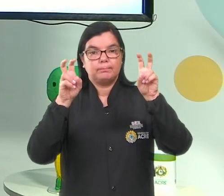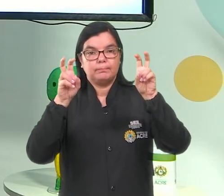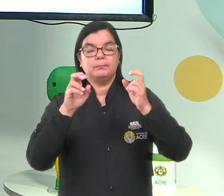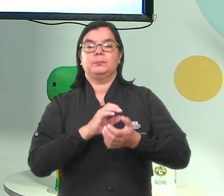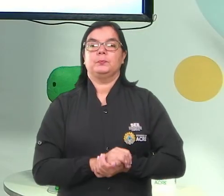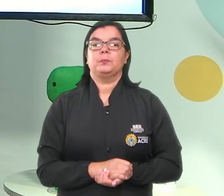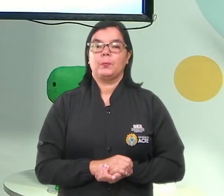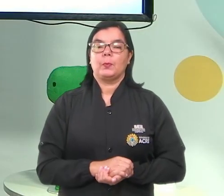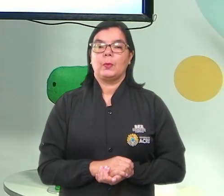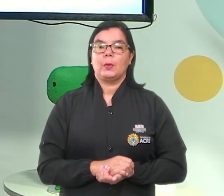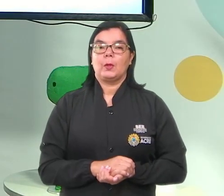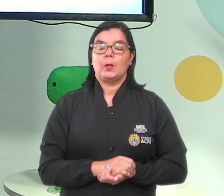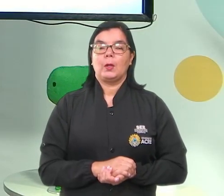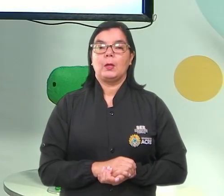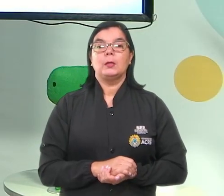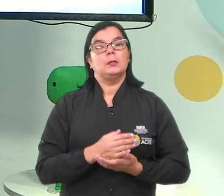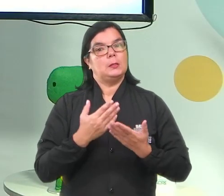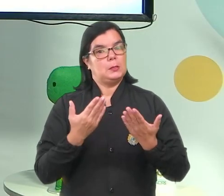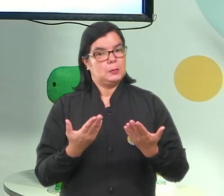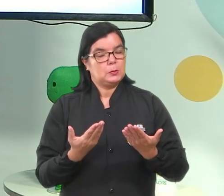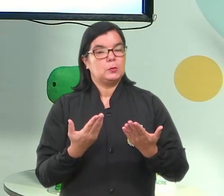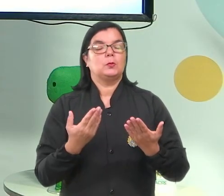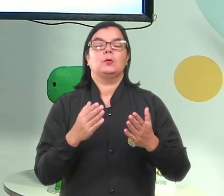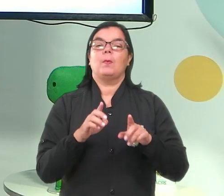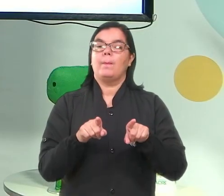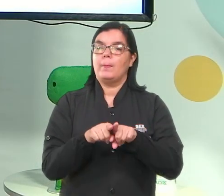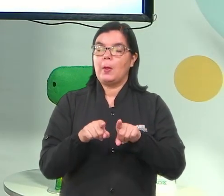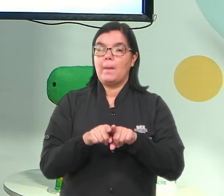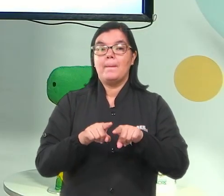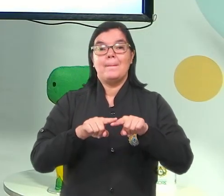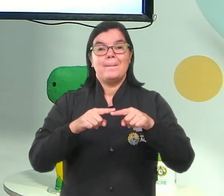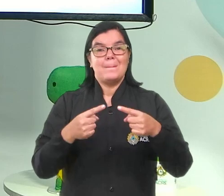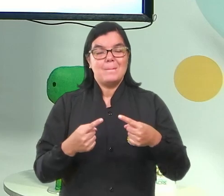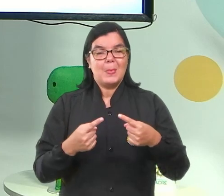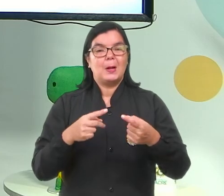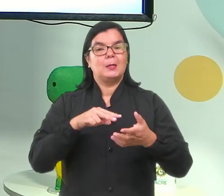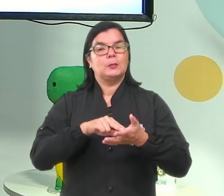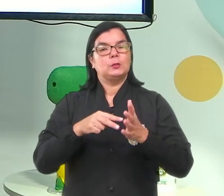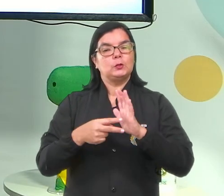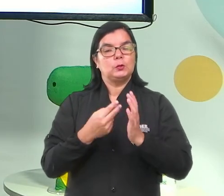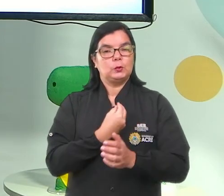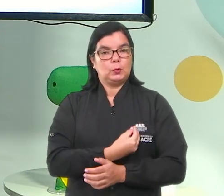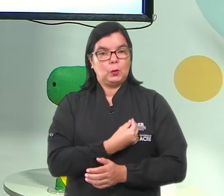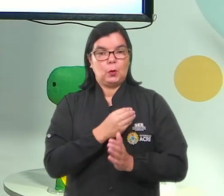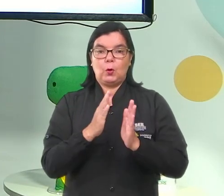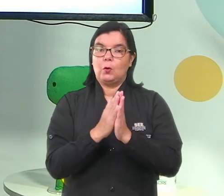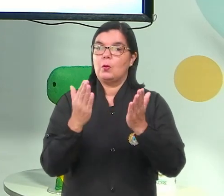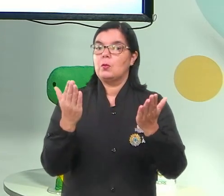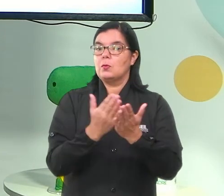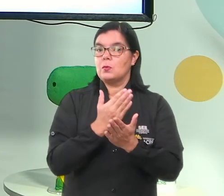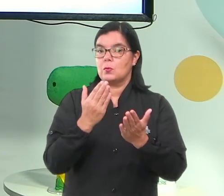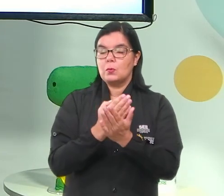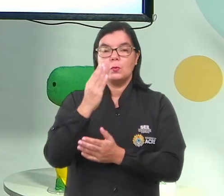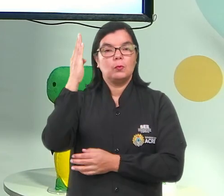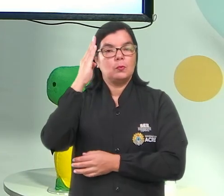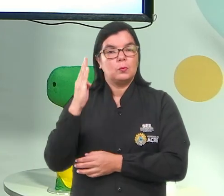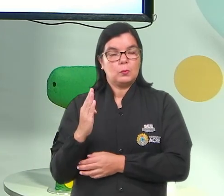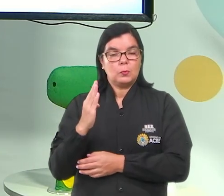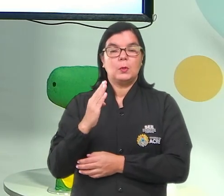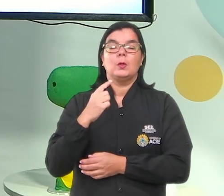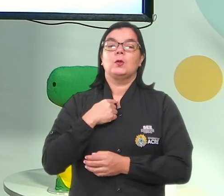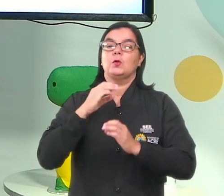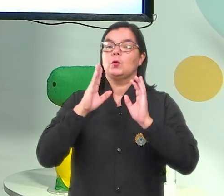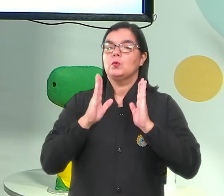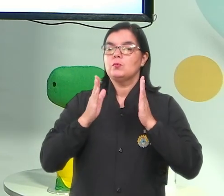a cordialidade, claro, isso acaba contemplando, mas no sentido existente na obra Raízes do Brasil,